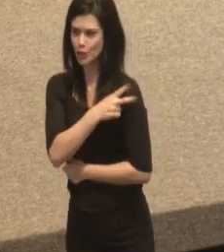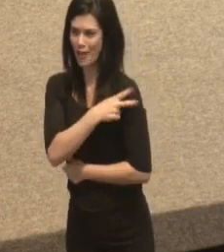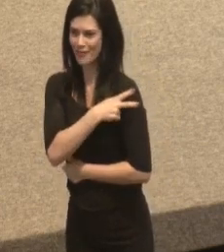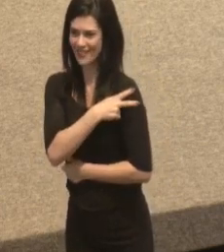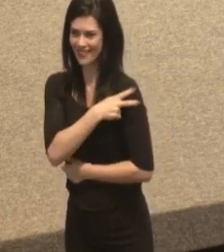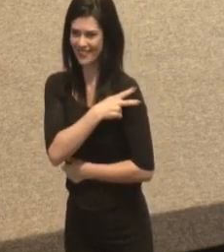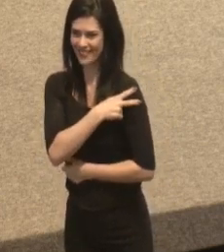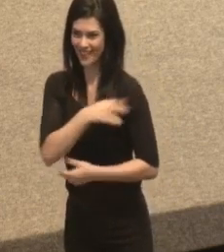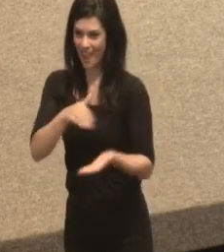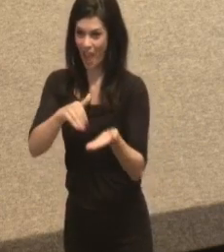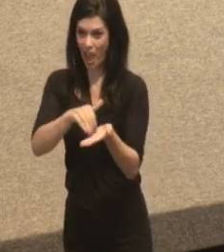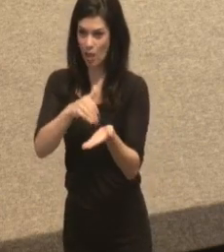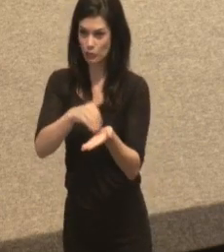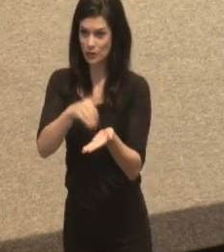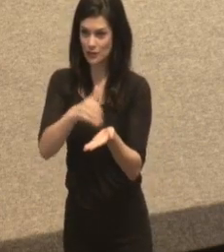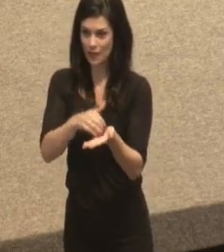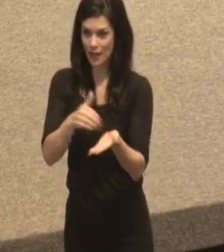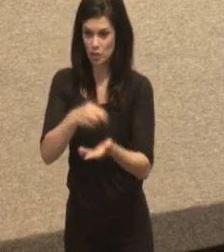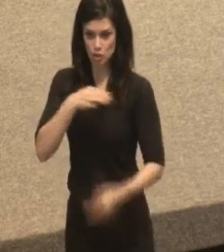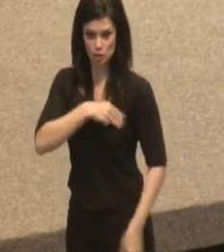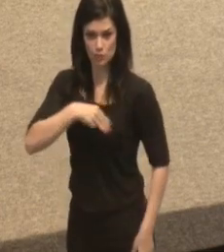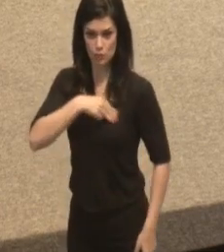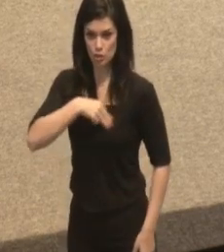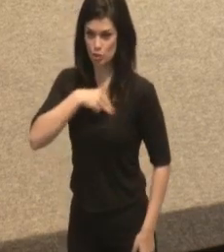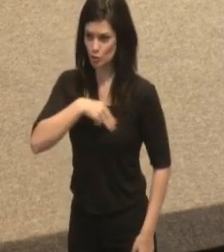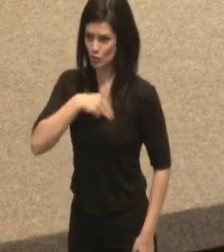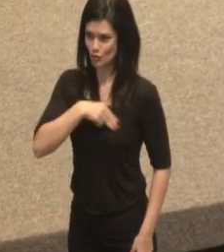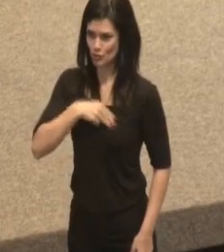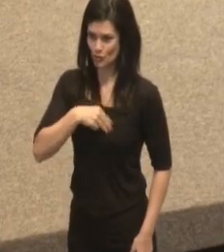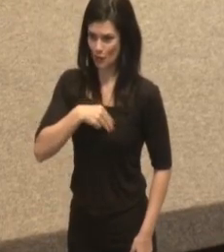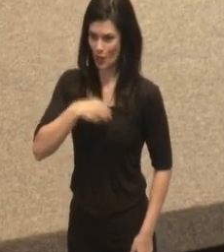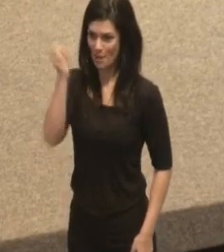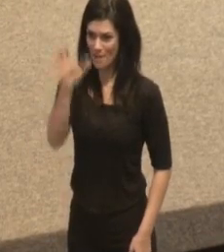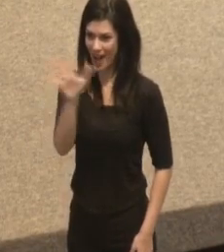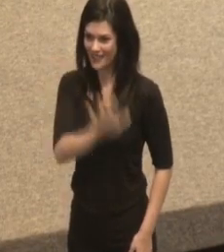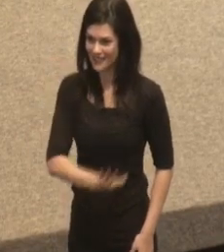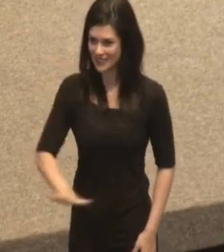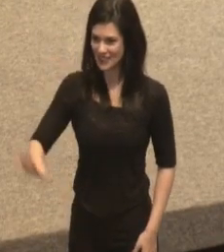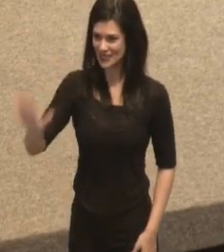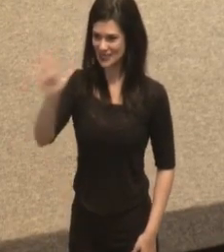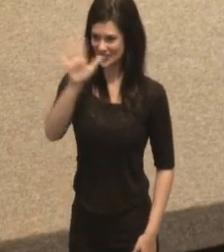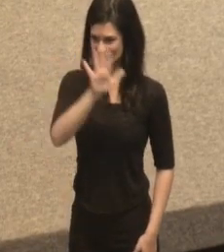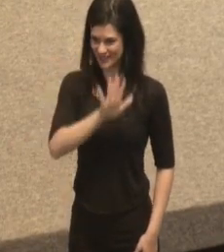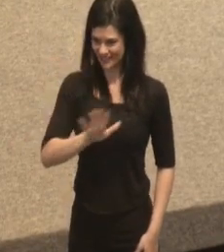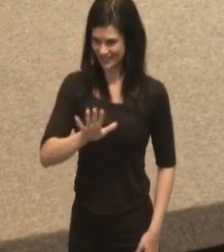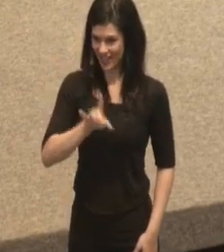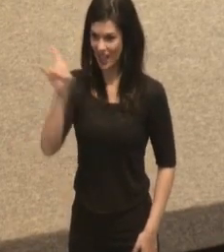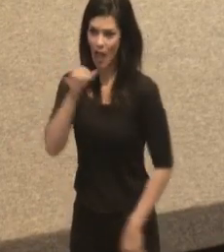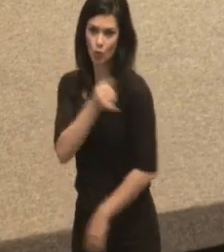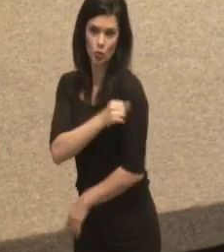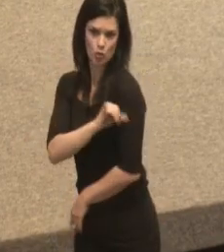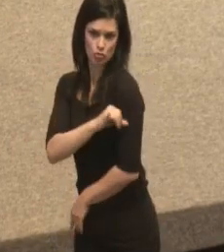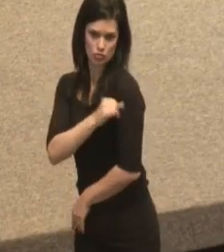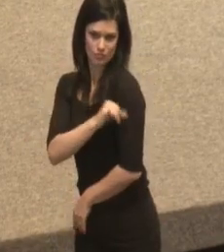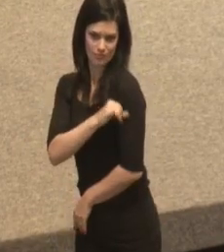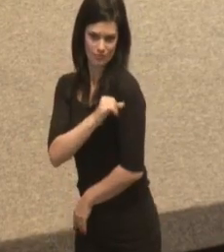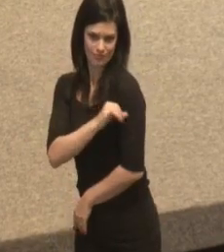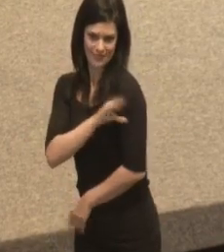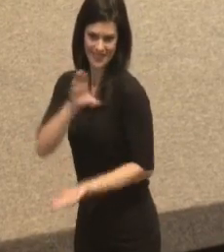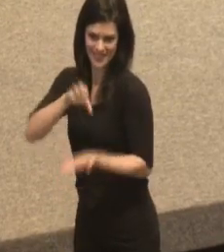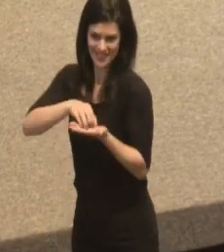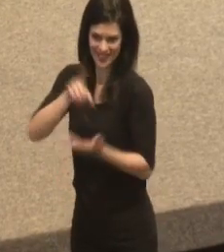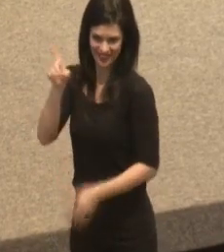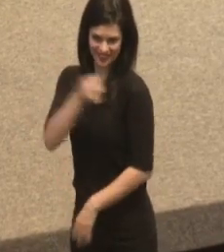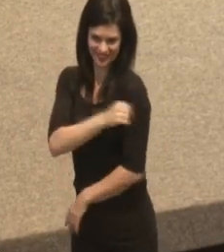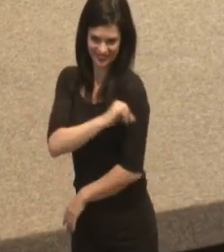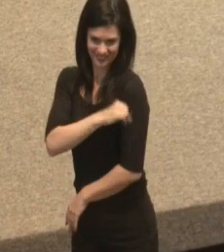secretário executivo de missões nacionais da nossa Convenção Batista Brasileira, com sede na Tijuca, onde está o Seminário